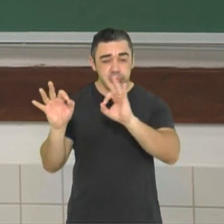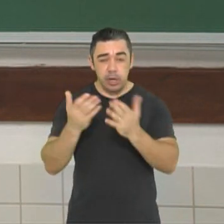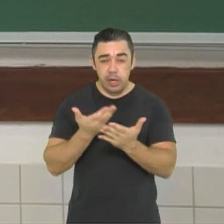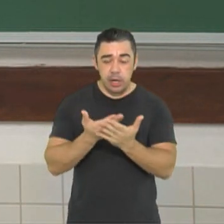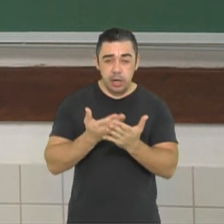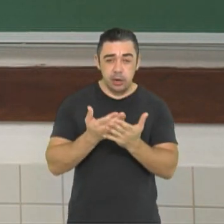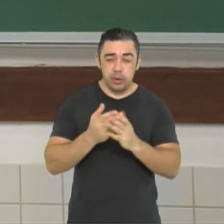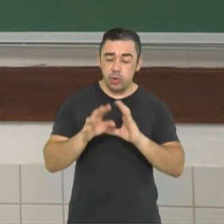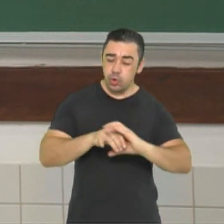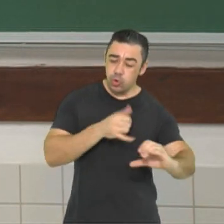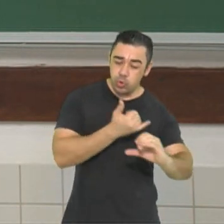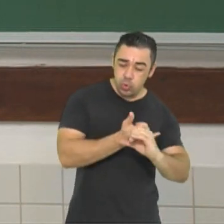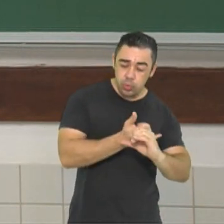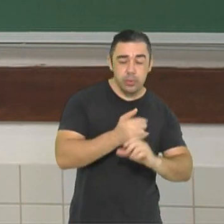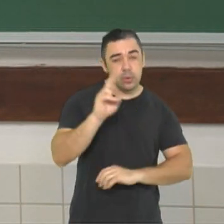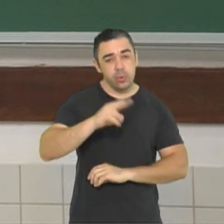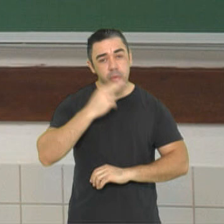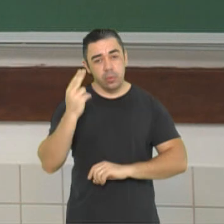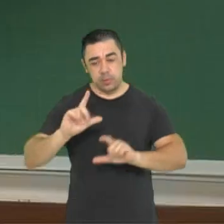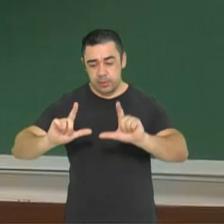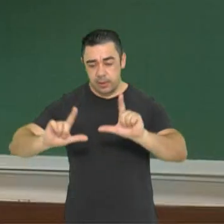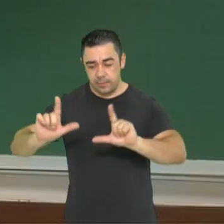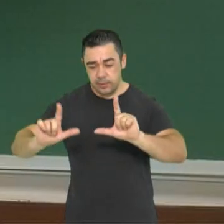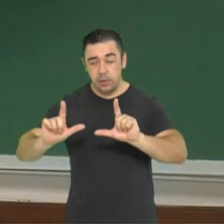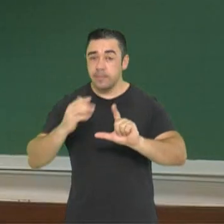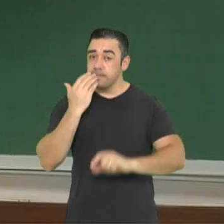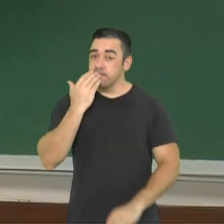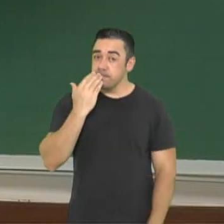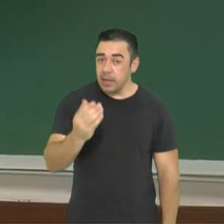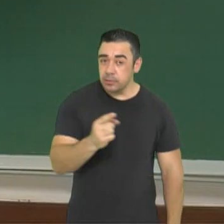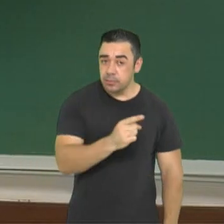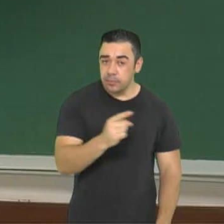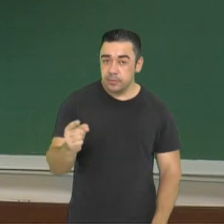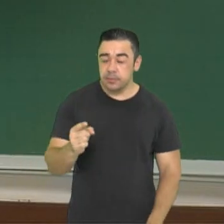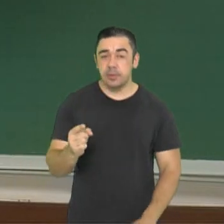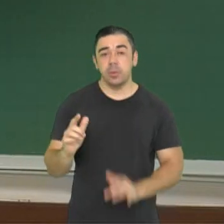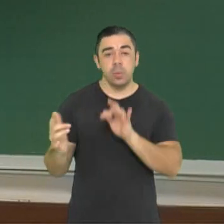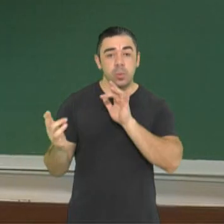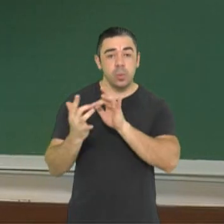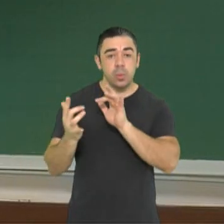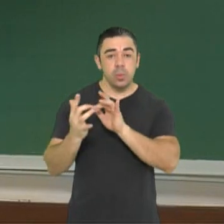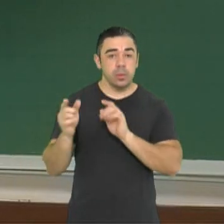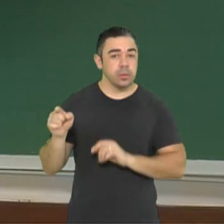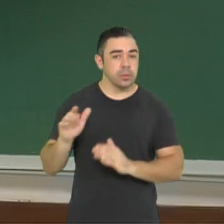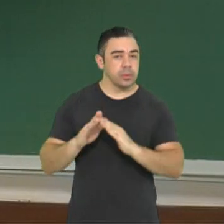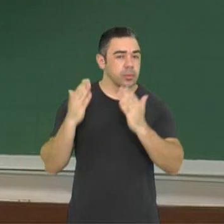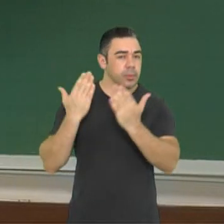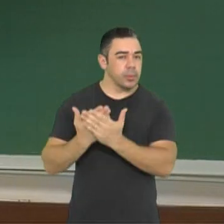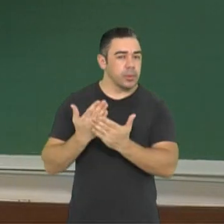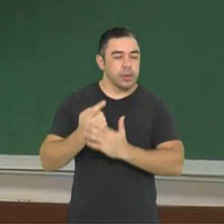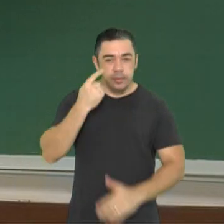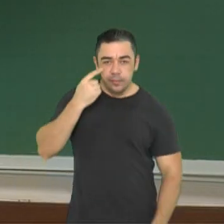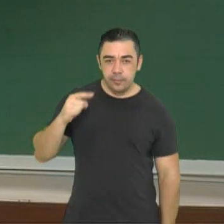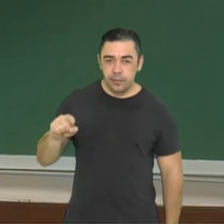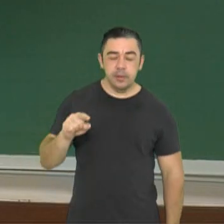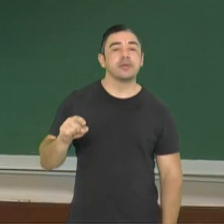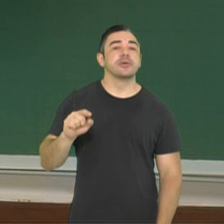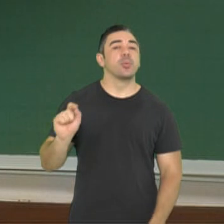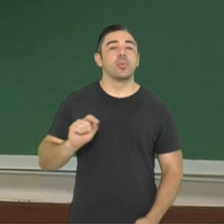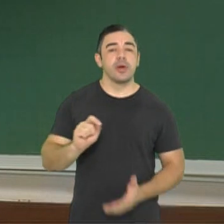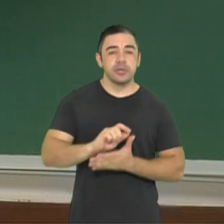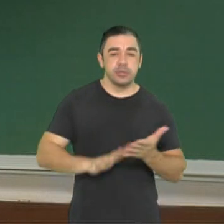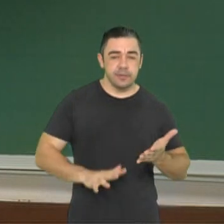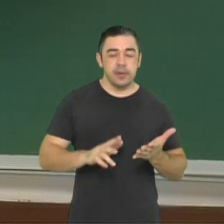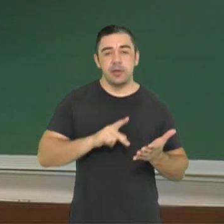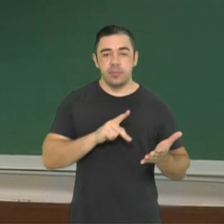aulas pelo YouTube ou pela TV, tem um pedido a fazer. Entrem em contato com a sua escola para que você veja quais são as atividades que os